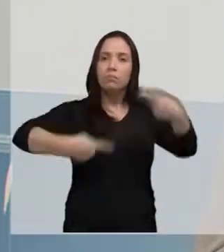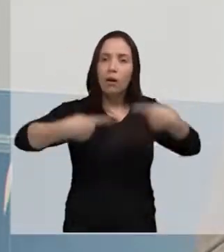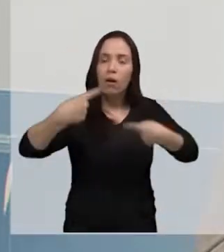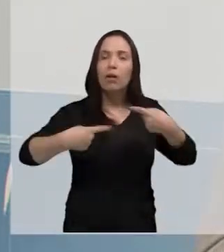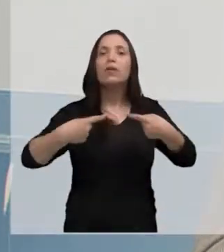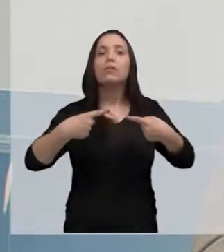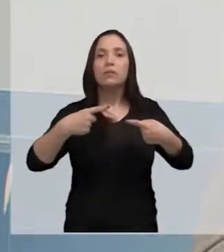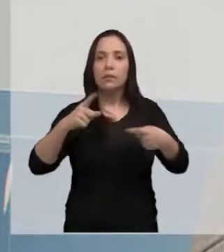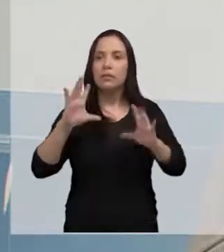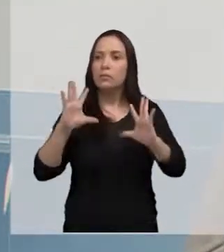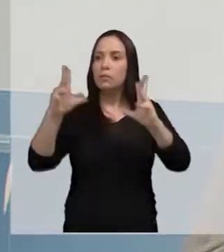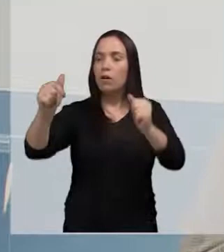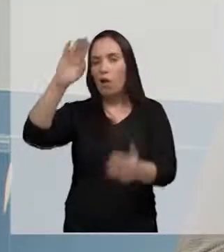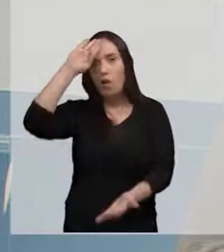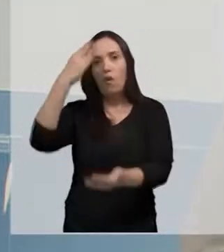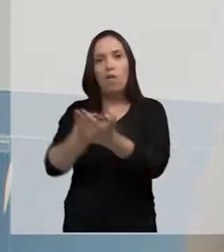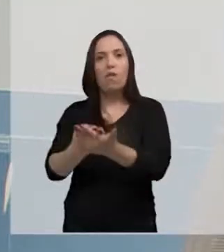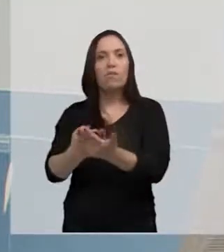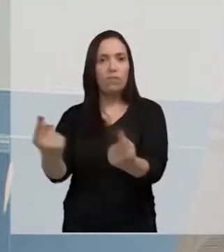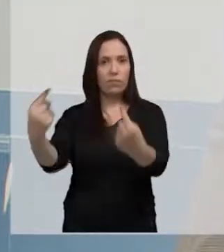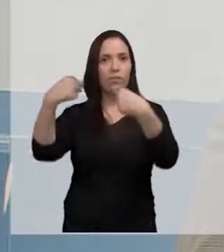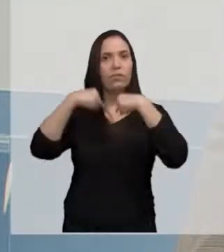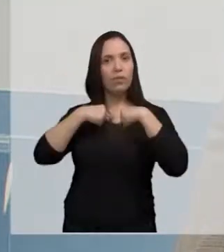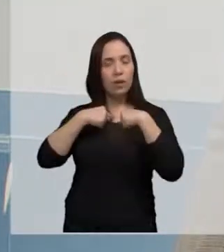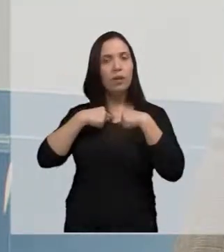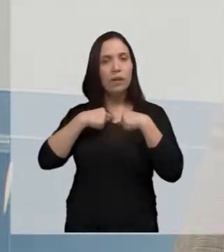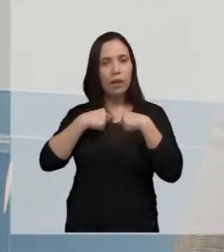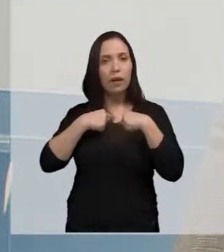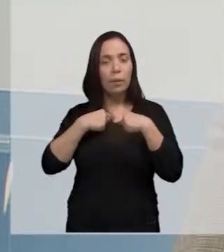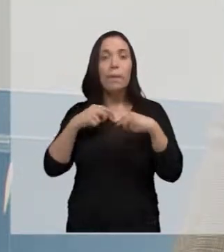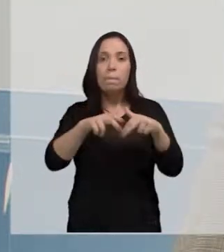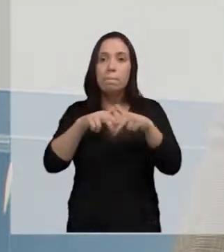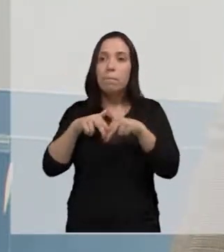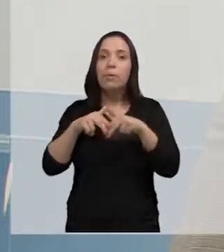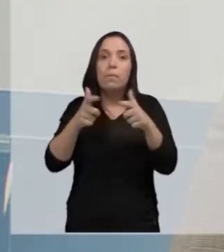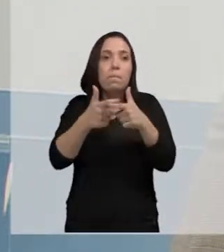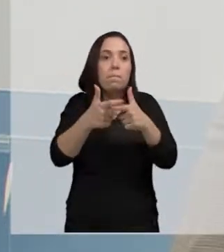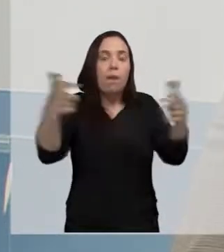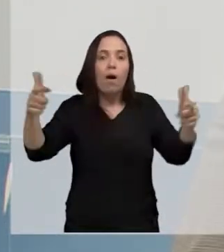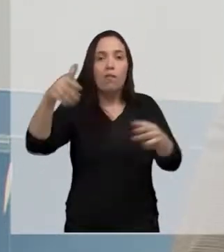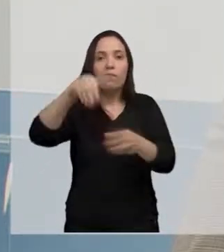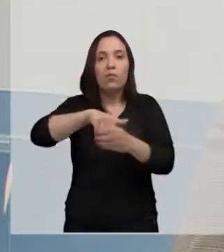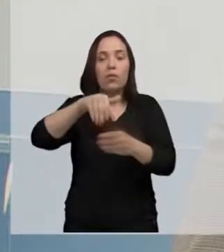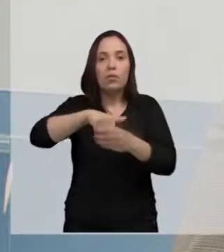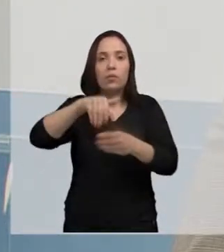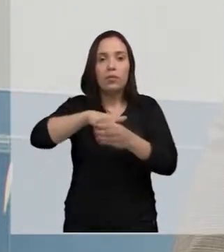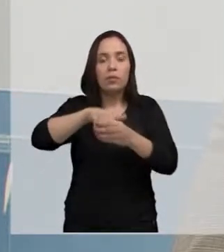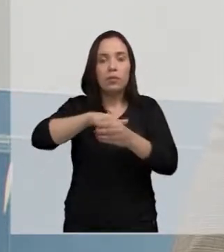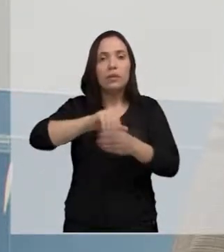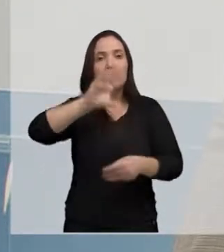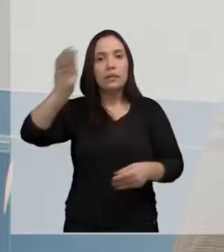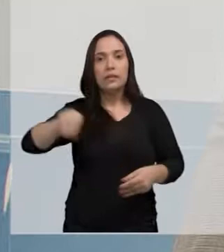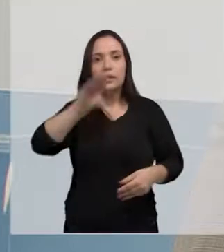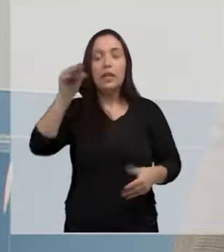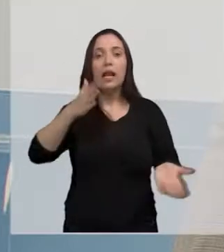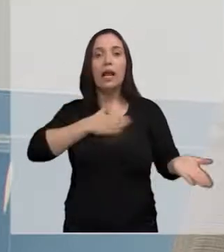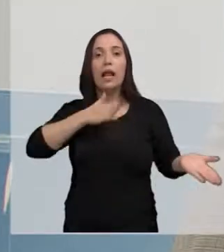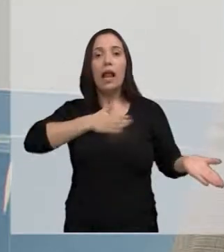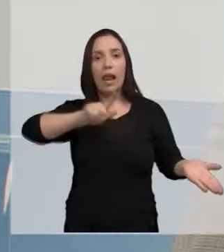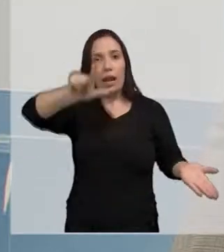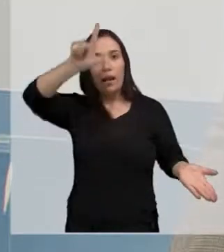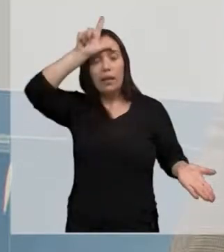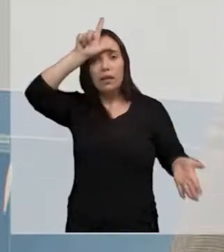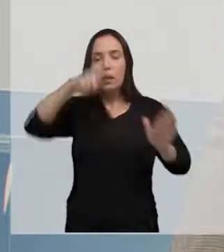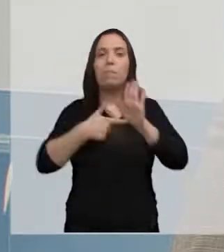povo do meu estado. Eu tenho, né? E por ter a confiança do povo do estado dele, dá a ele a sua liderança.